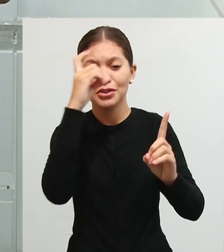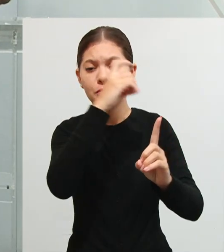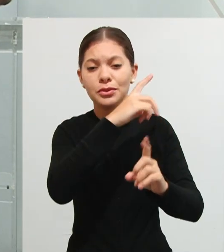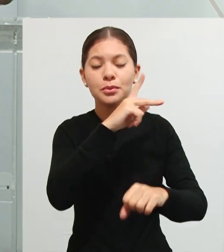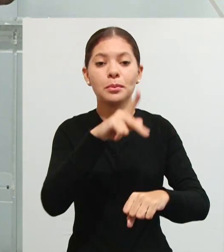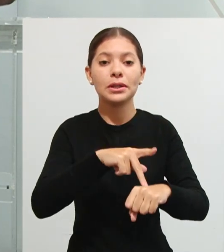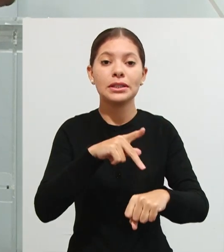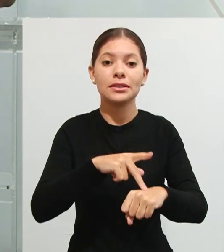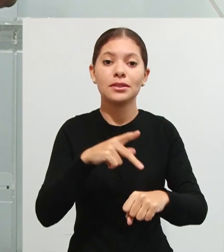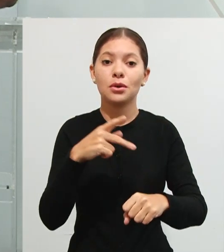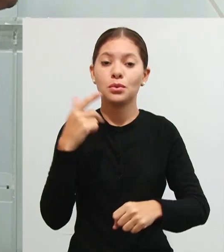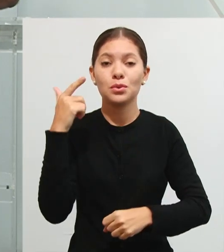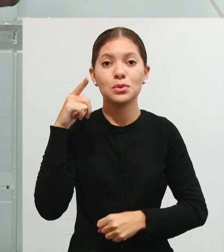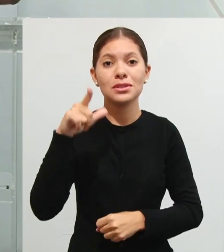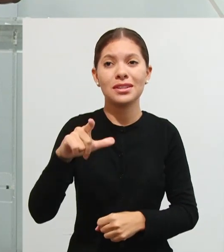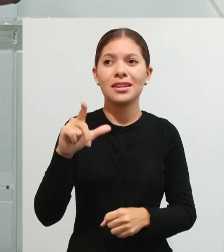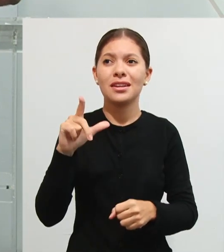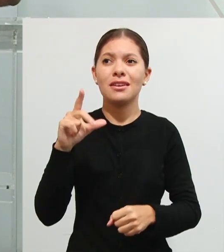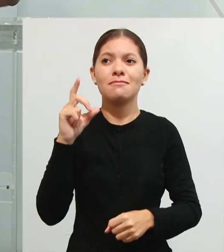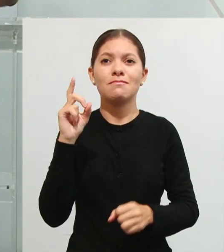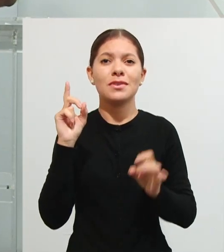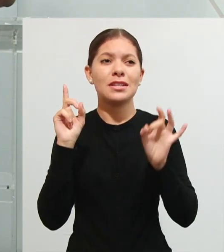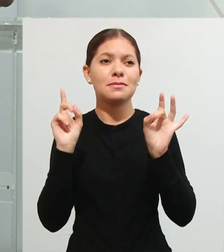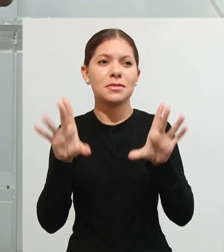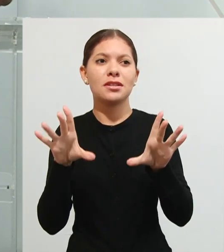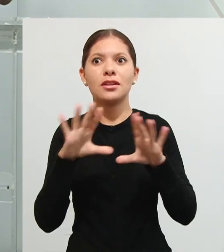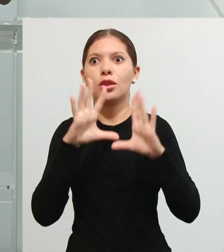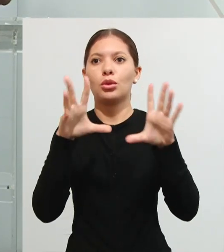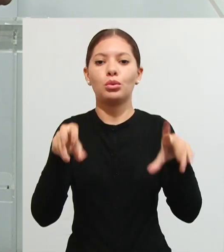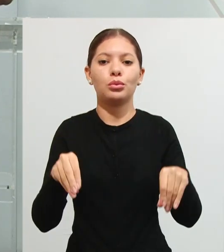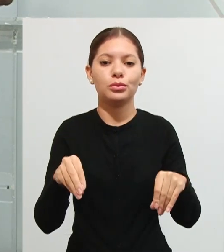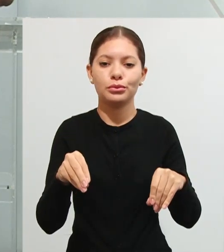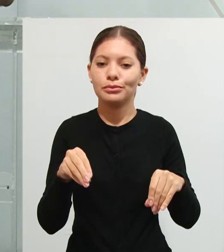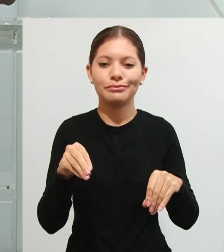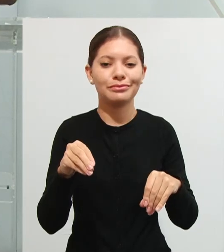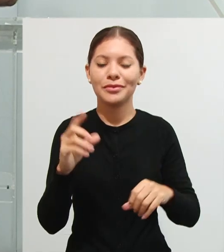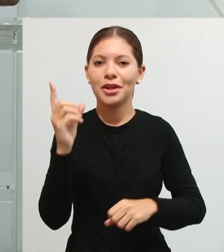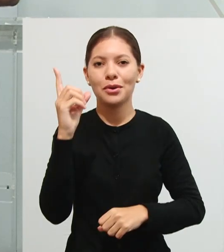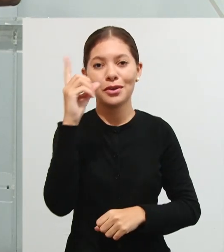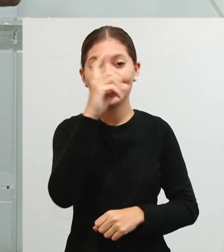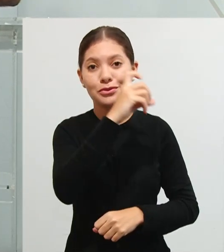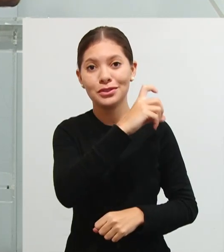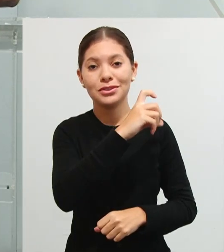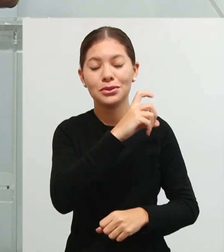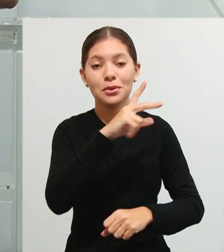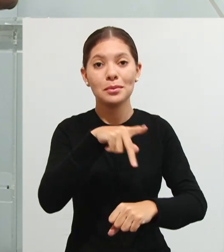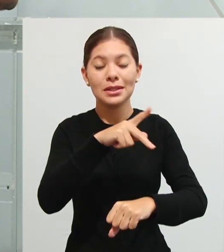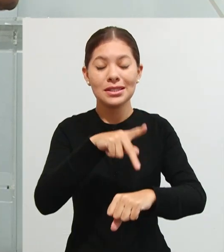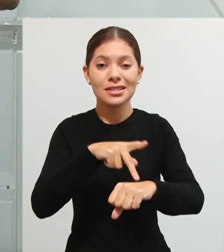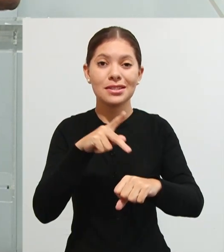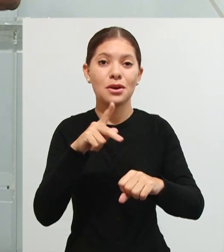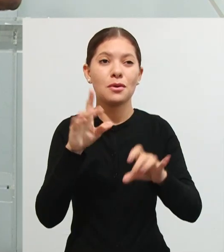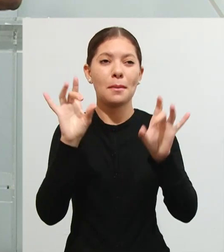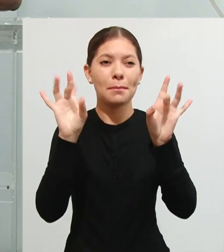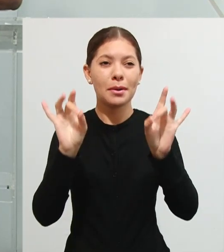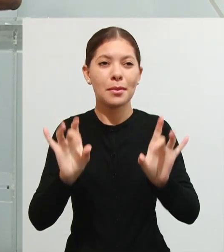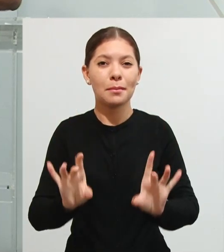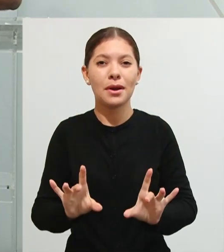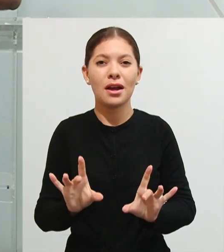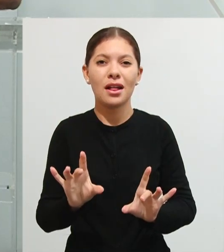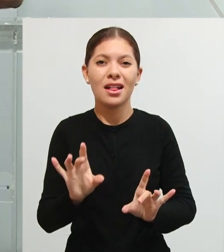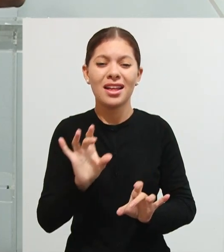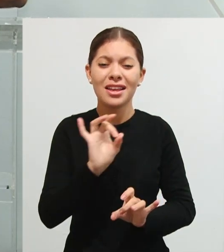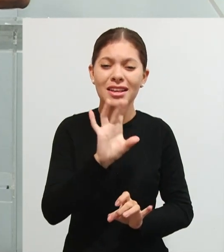nação ela vai conseguir se especializar em tudo, ok? Muitas vezes, uma nação se especializa mais em determinados tipos